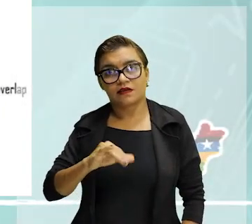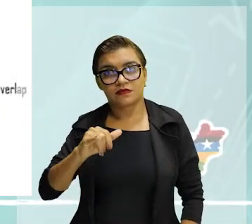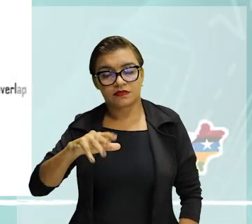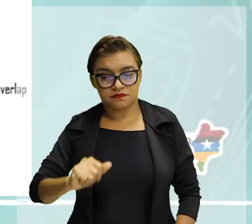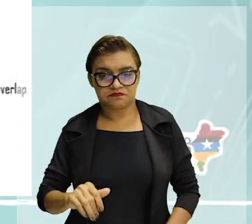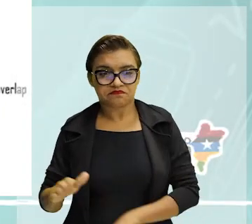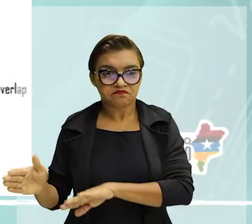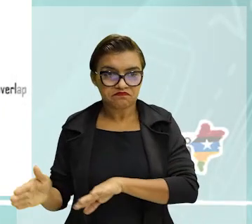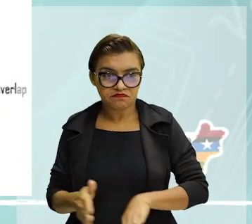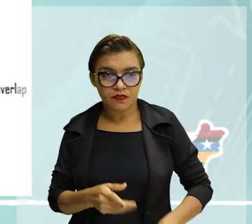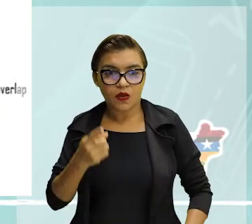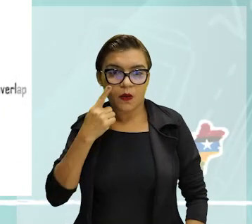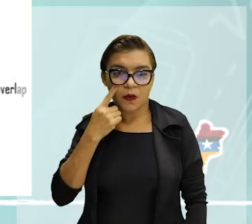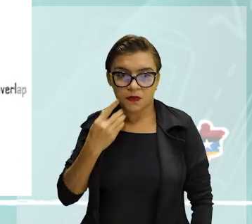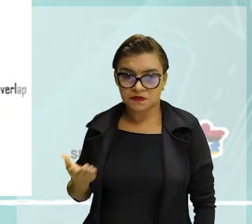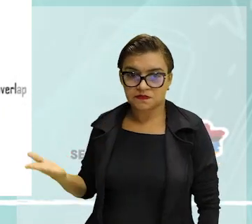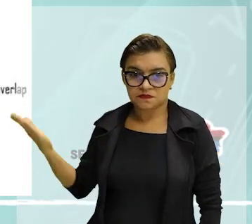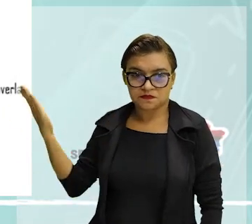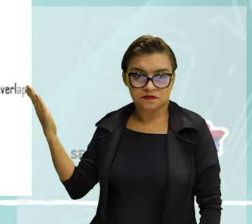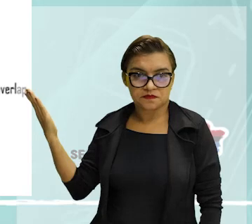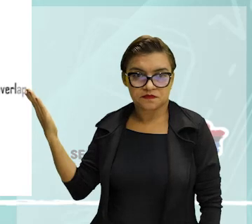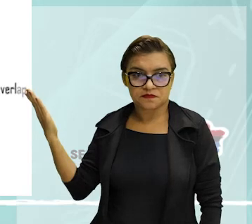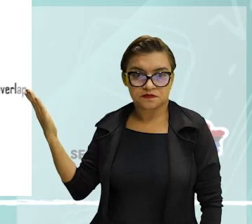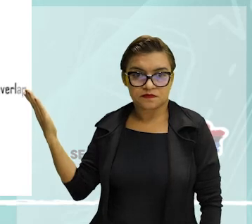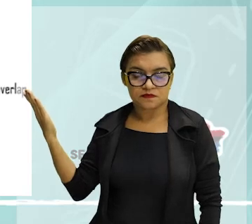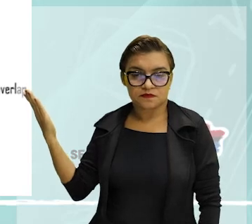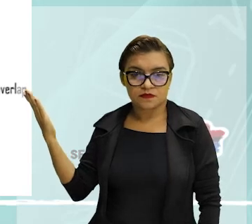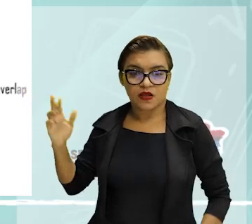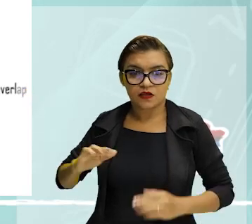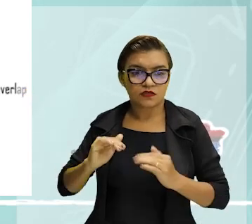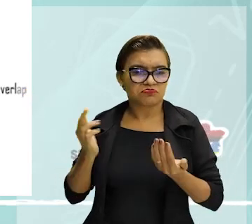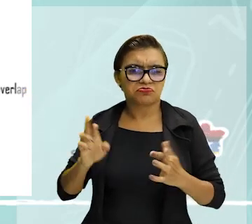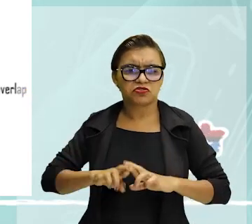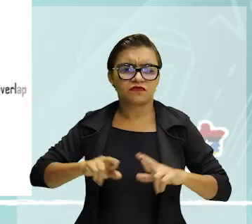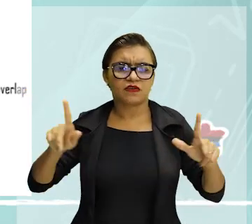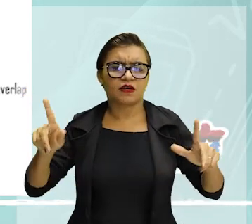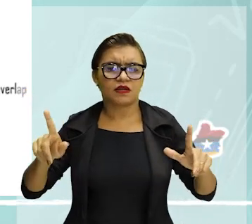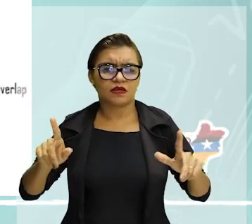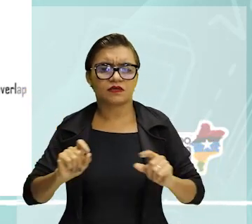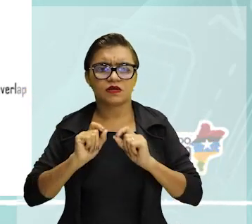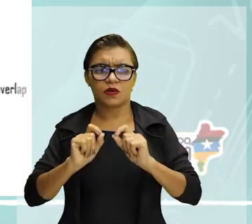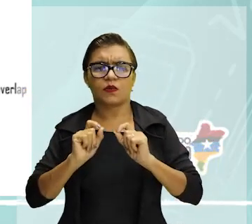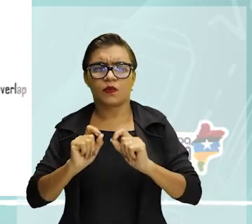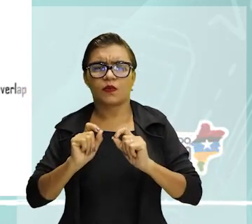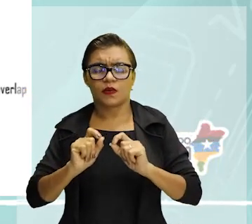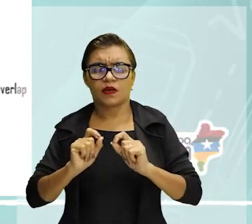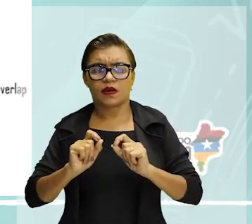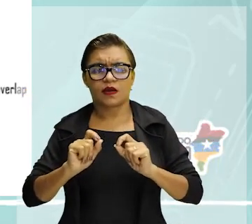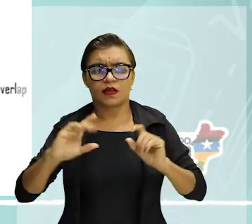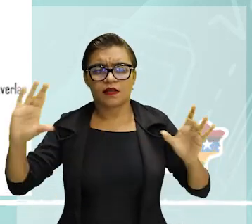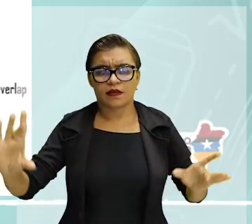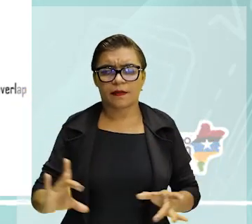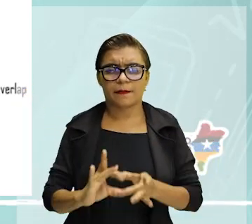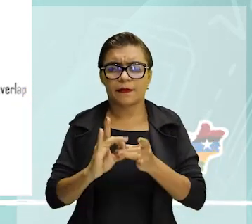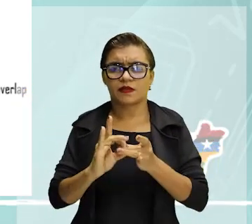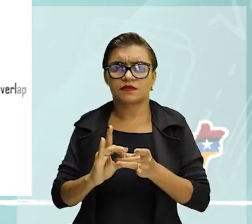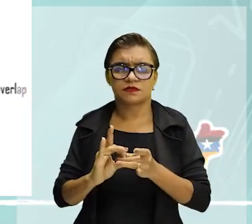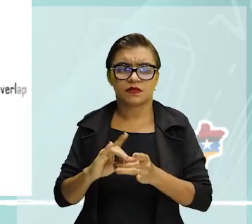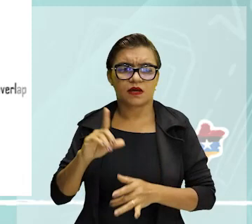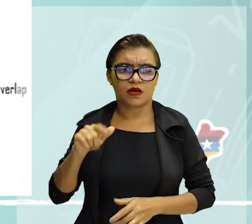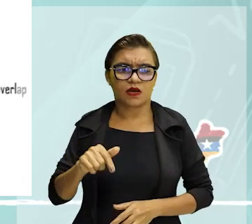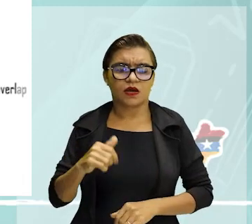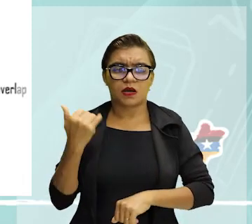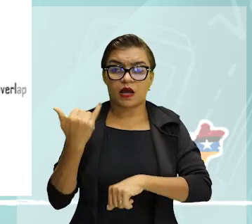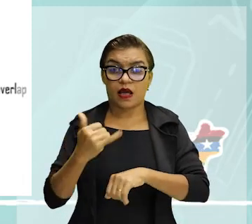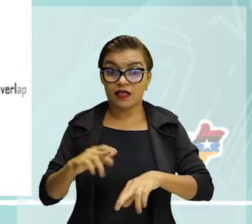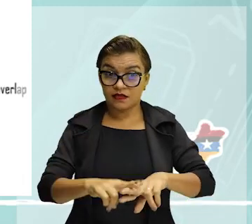distinção entre as bandas de valência e de condução, certo? Em seu sentido, nos metais,